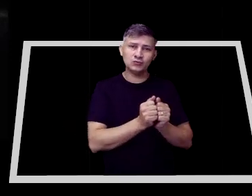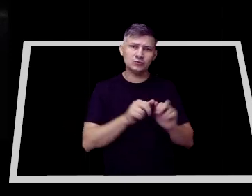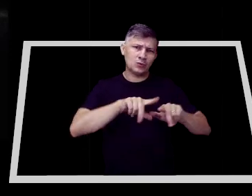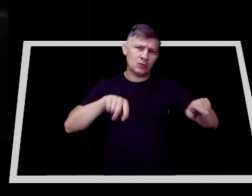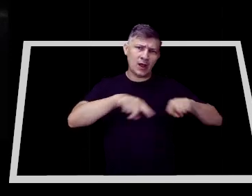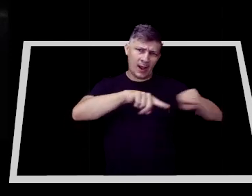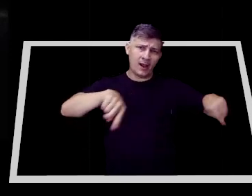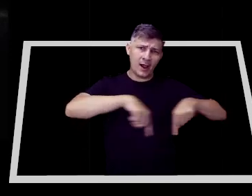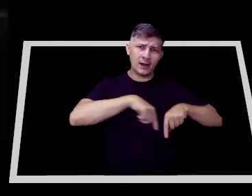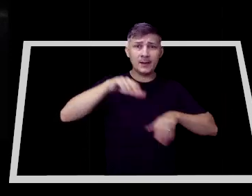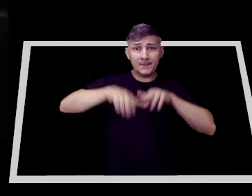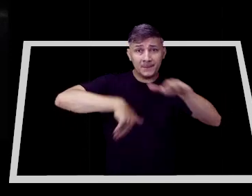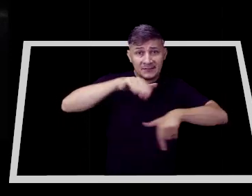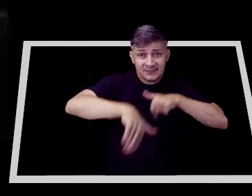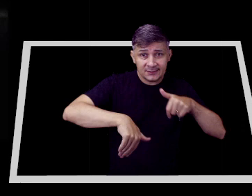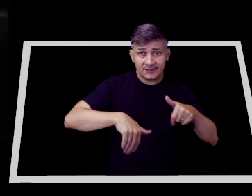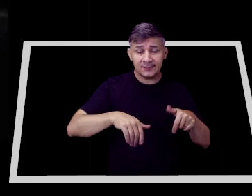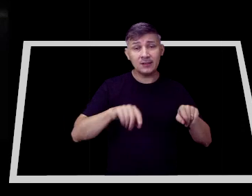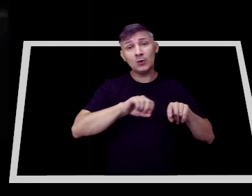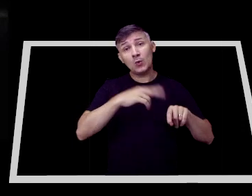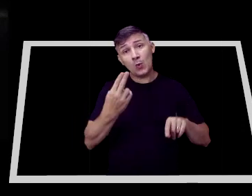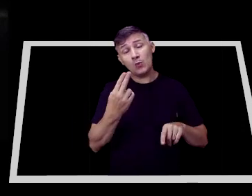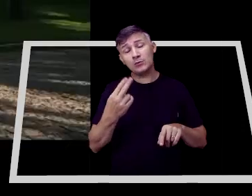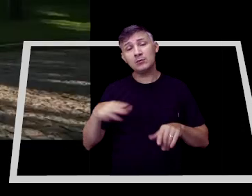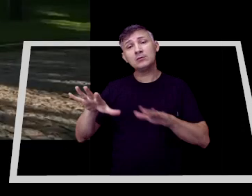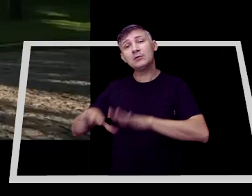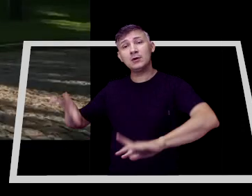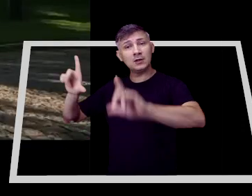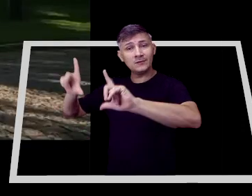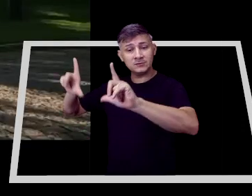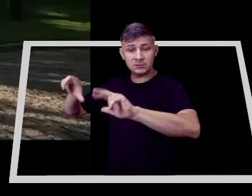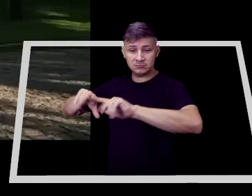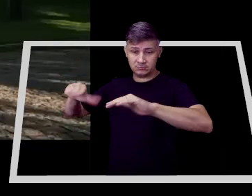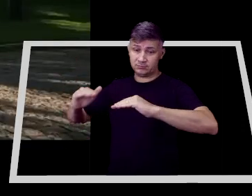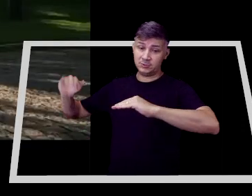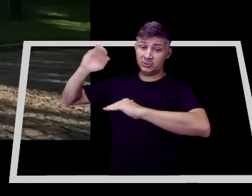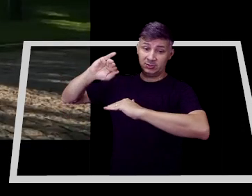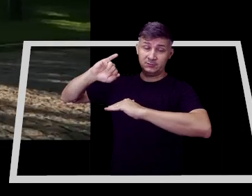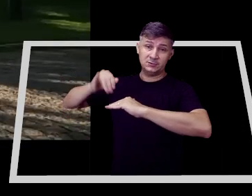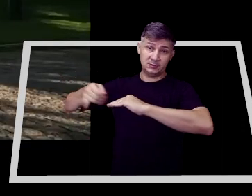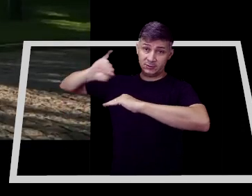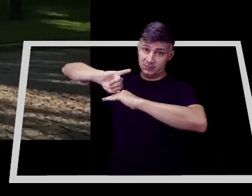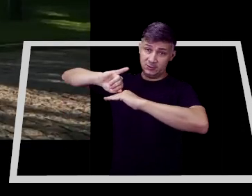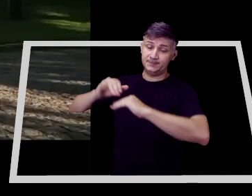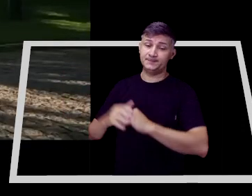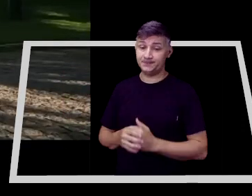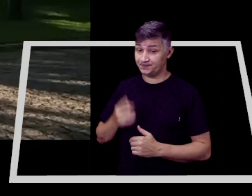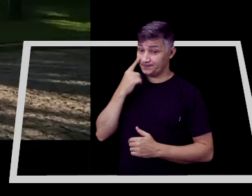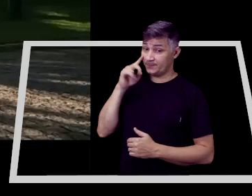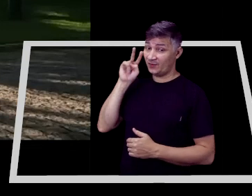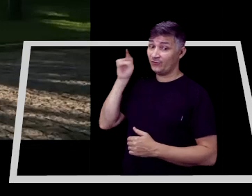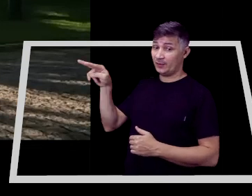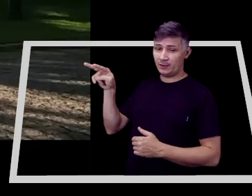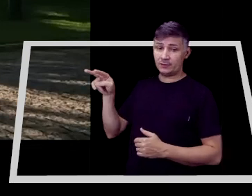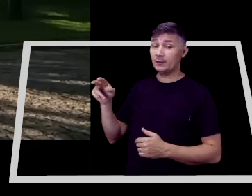piscina, ou te leva para estar e cozinha no pavimento de cima. Então, um pouco essa vista, um pouco